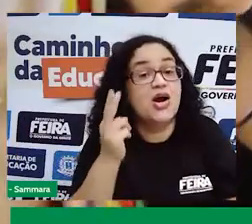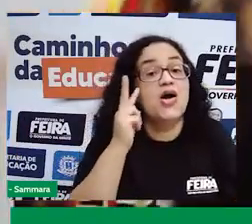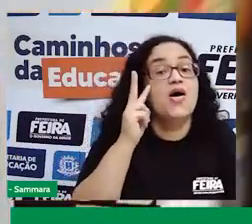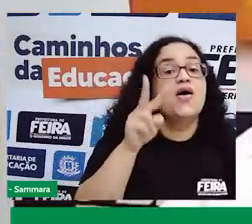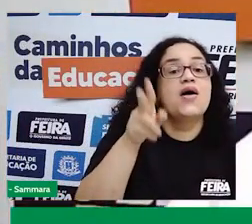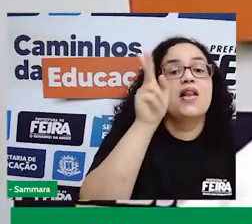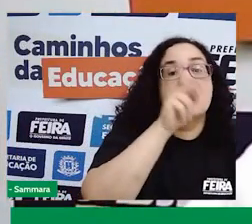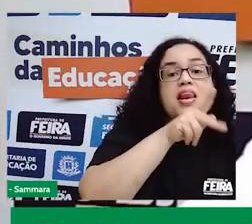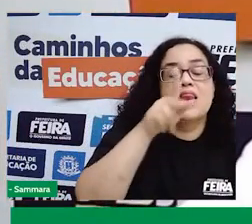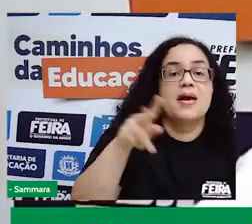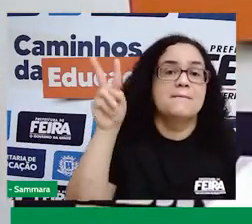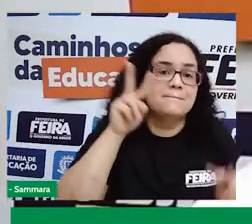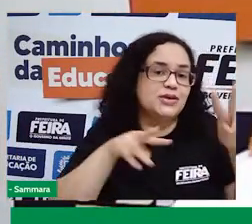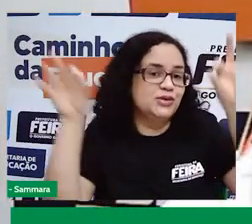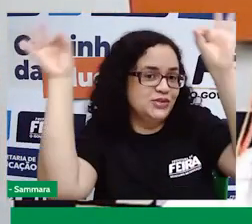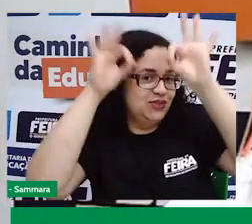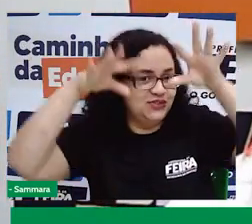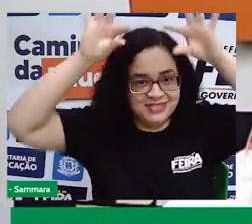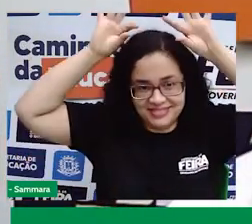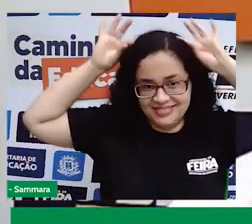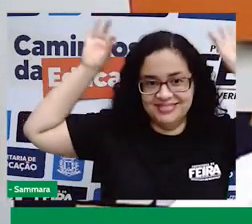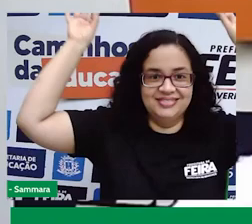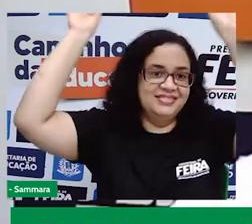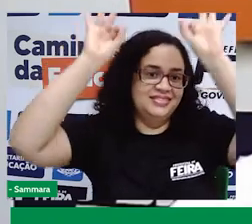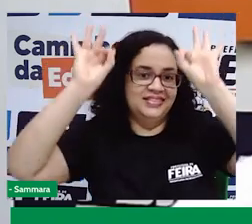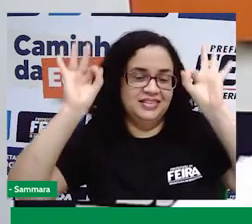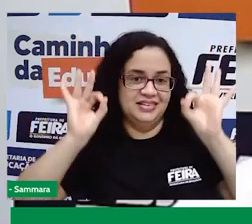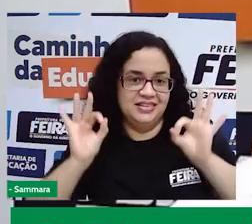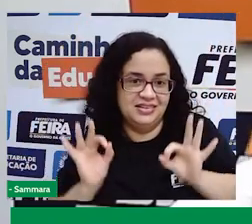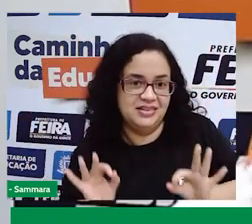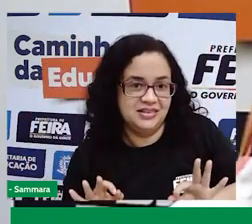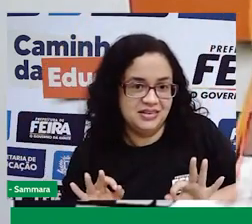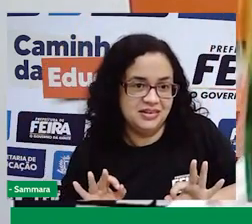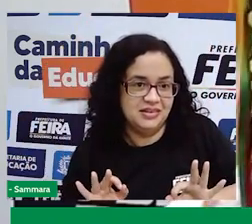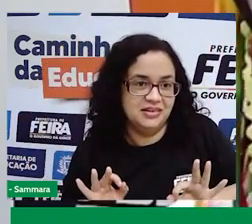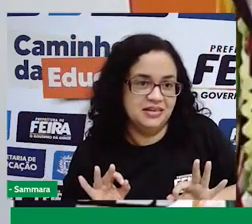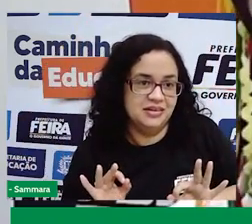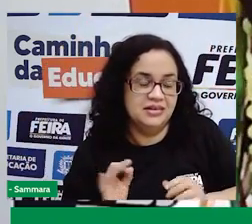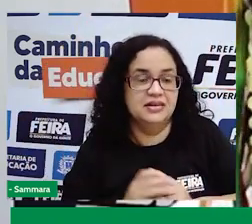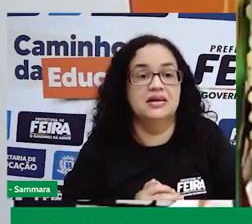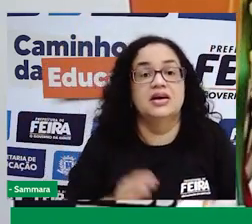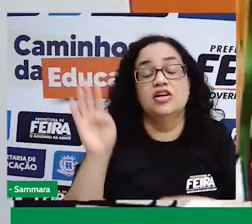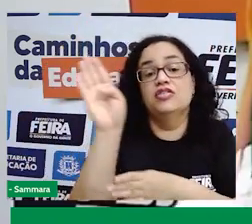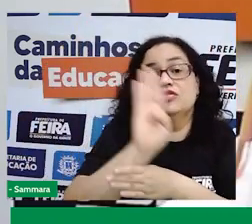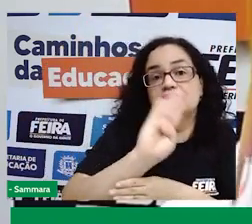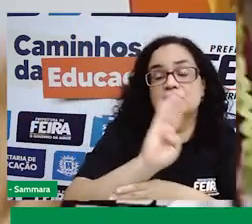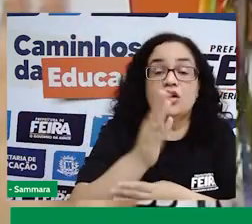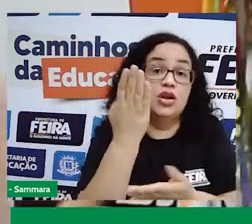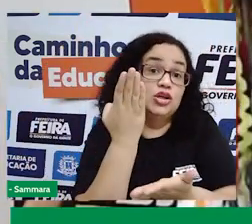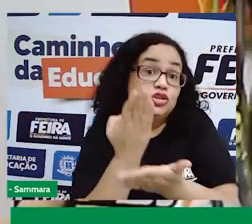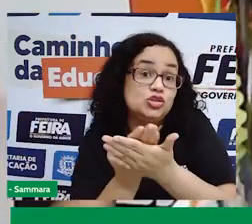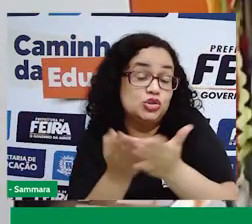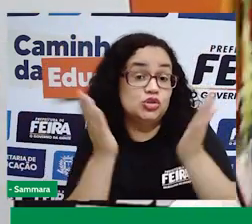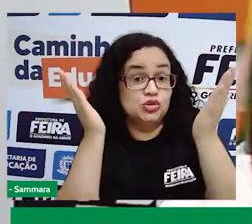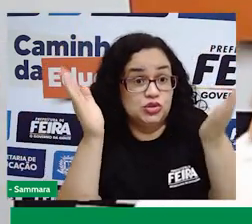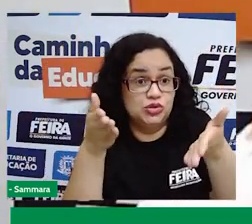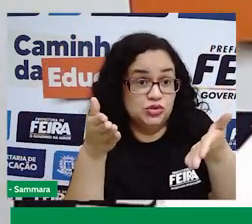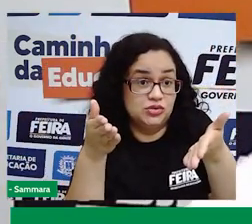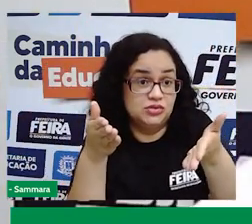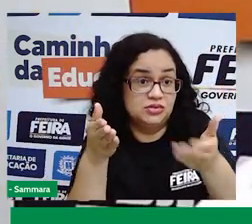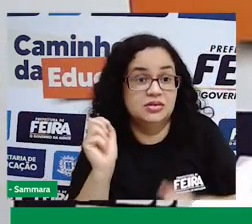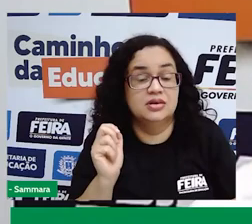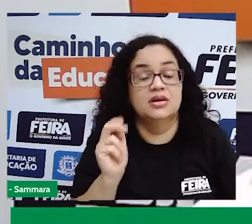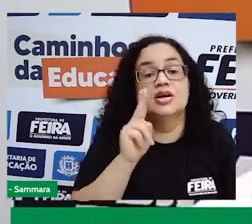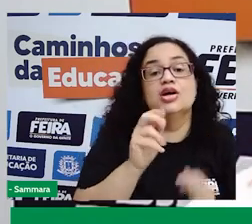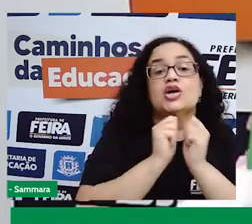aqui toda enfeitada para passar para vocês as informações da videoaula de hoje. E acho que pelo enfeite da Pro já